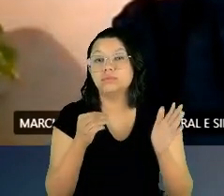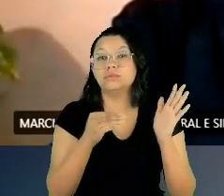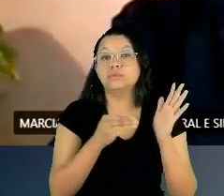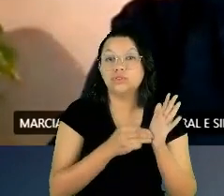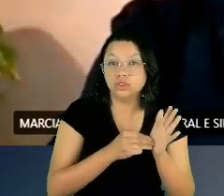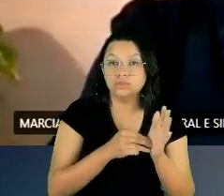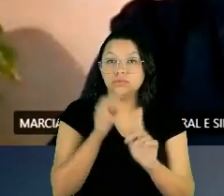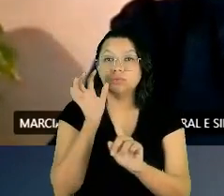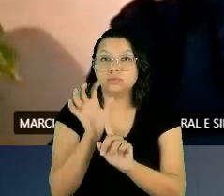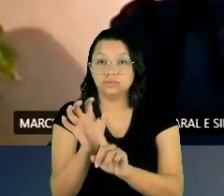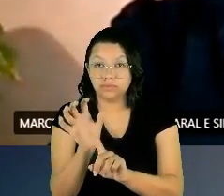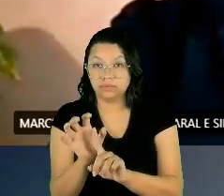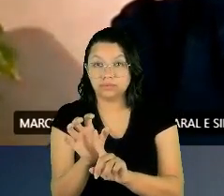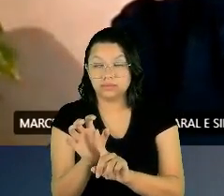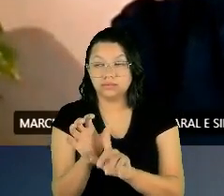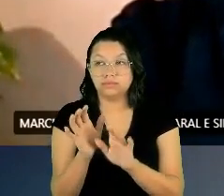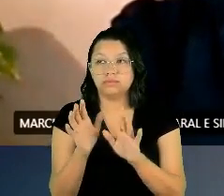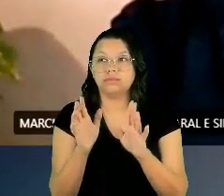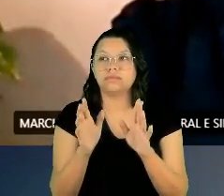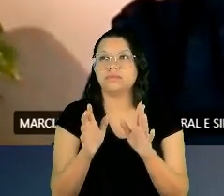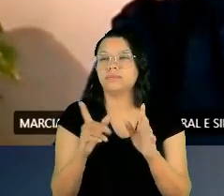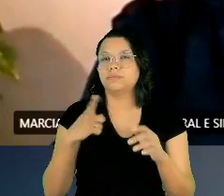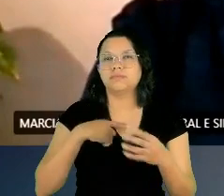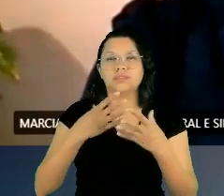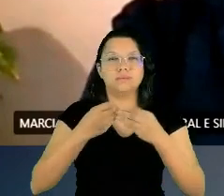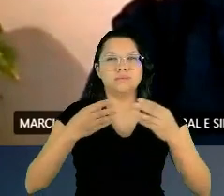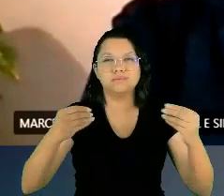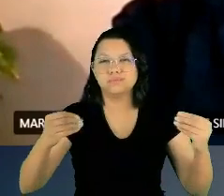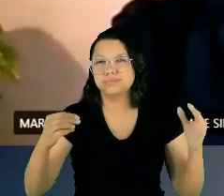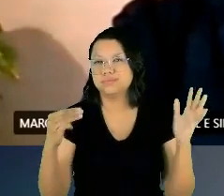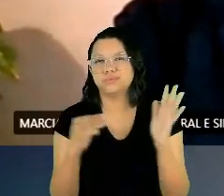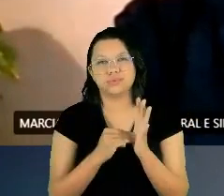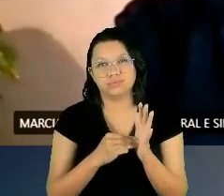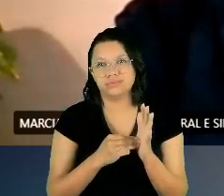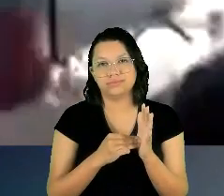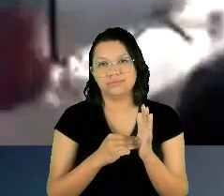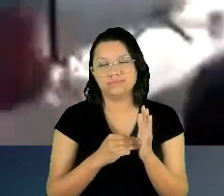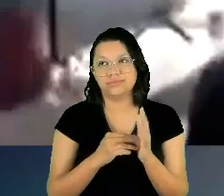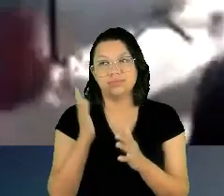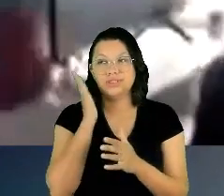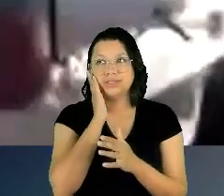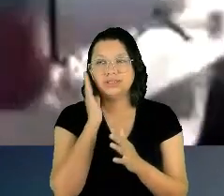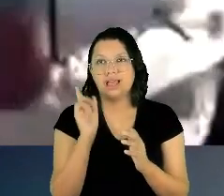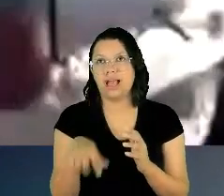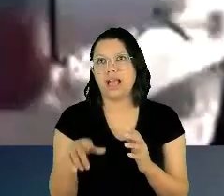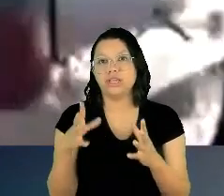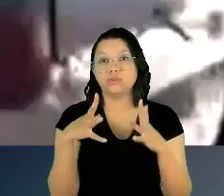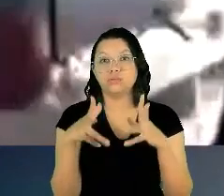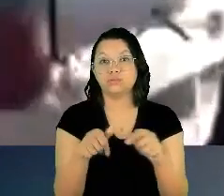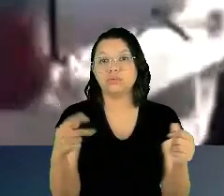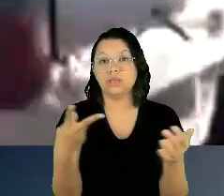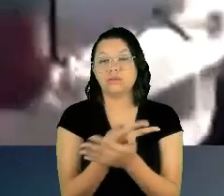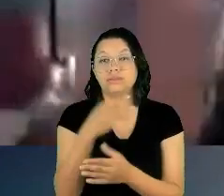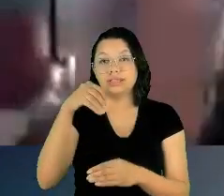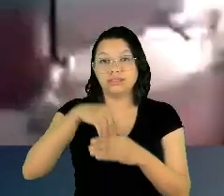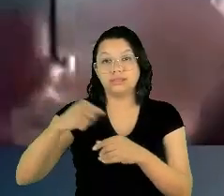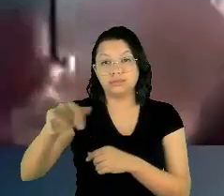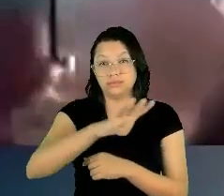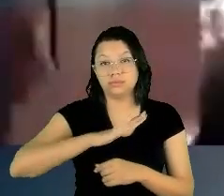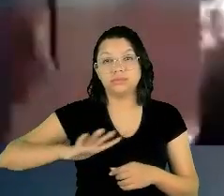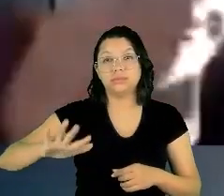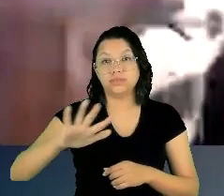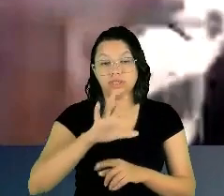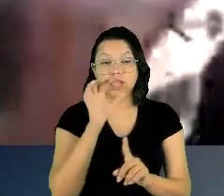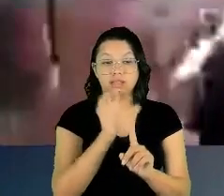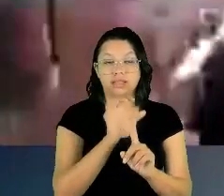você falou, né, da causa e do efeito. É tudo multifatorial. E o que a gente sabe é que tudo que